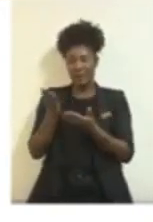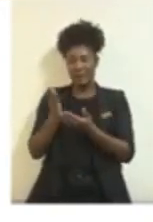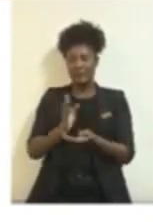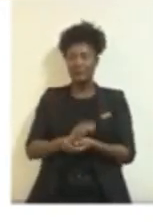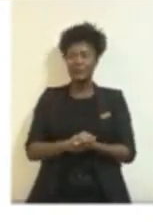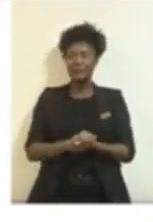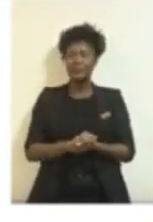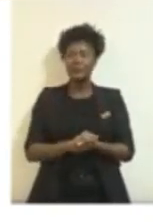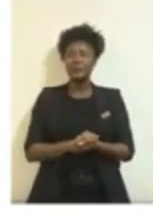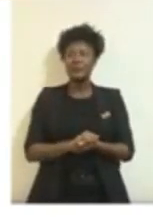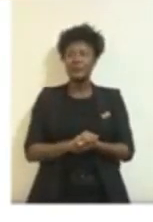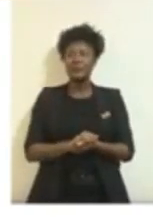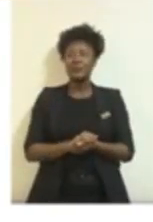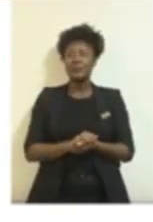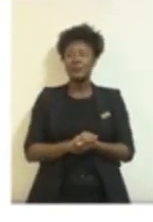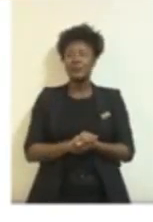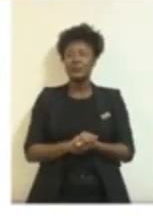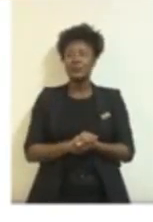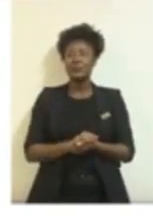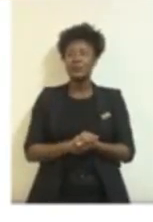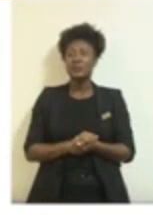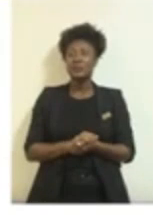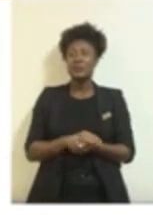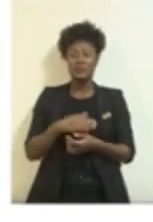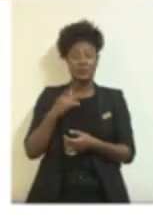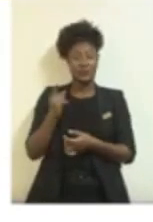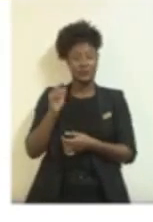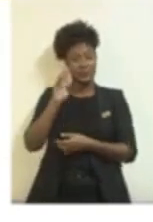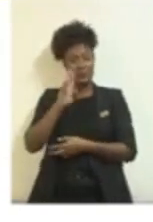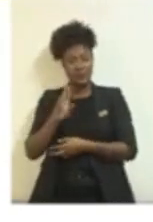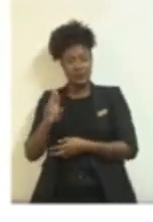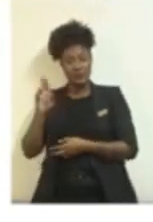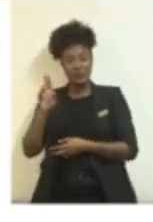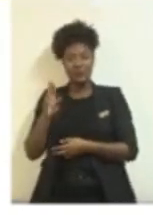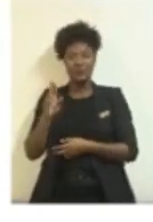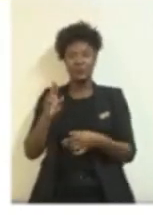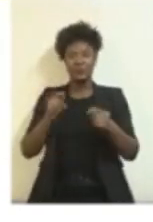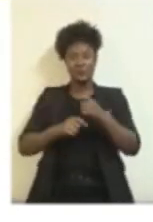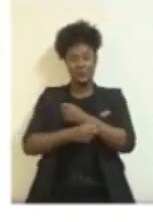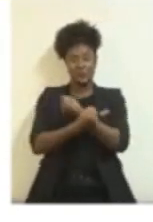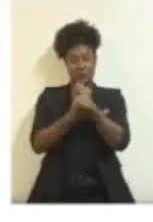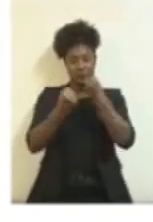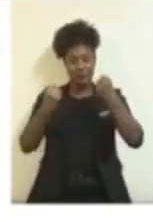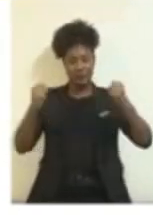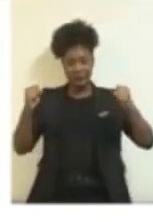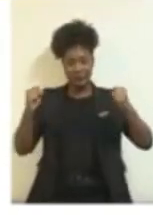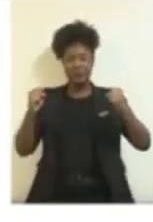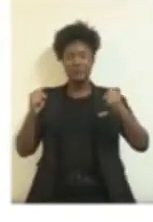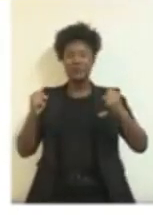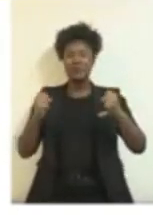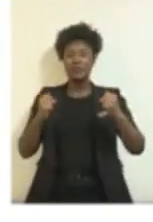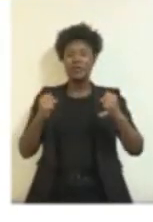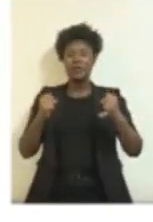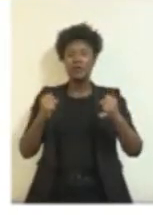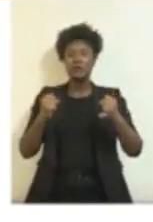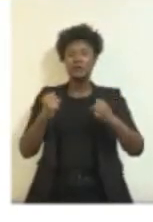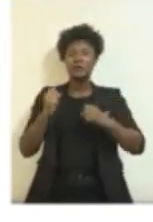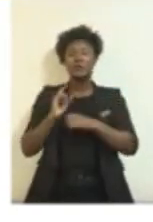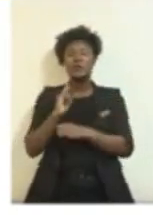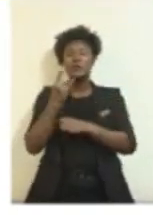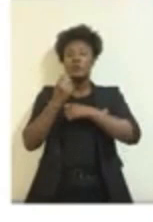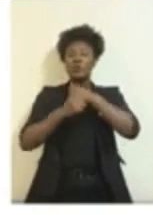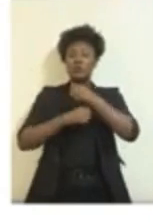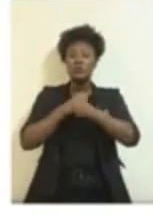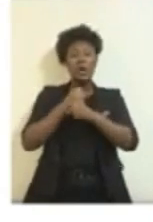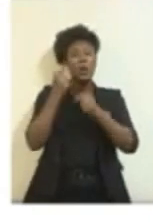Então, é uma diversidade enorme. E isso, nos últimos anos, eu acho que a gente tem até conseguido vincular um pouco mais